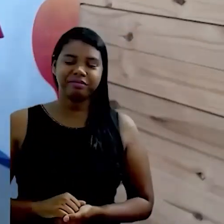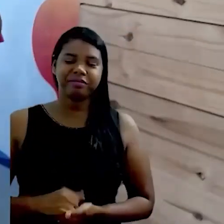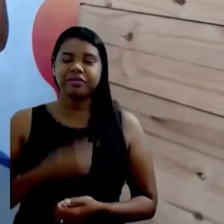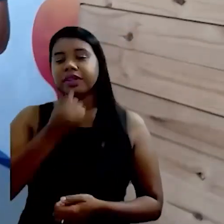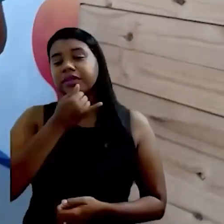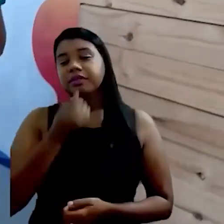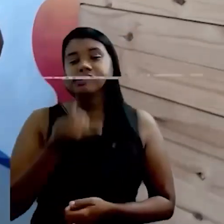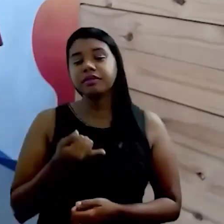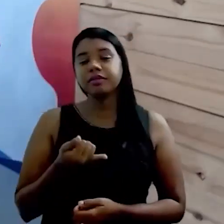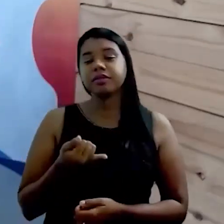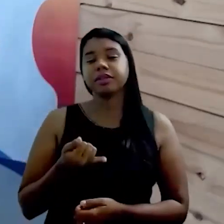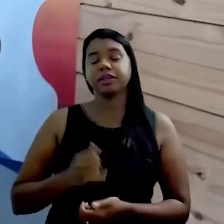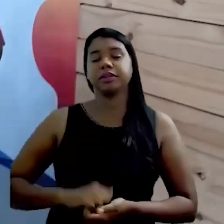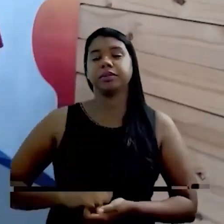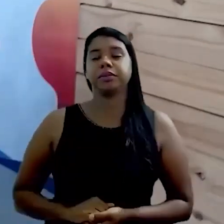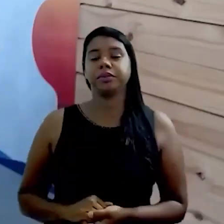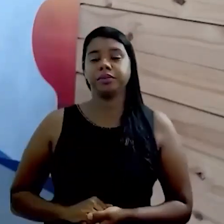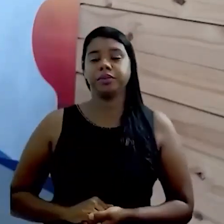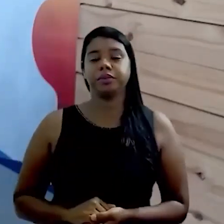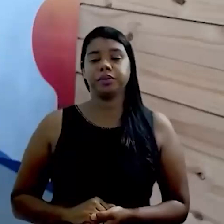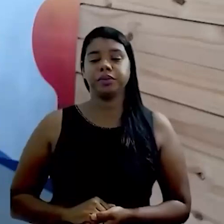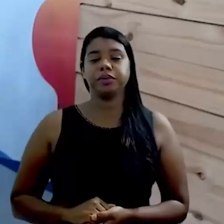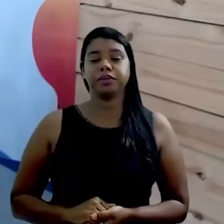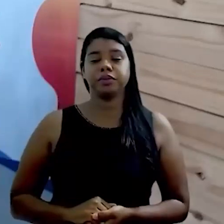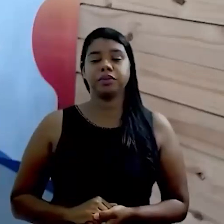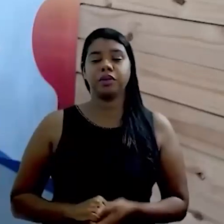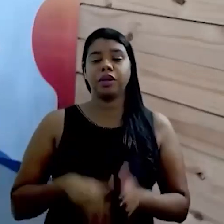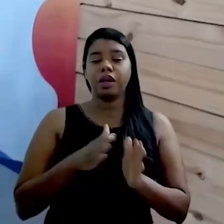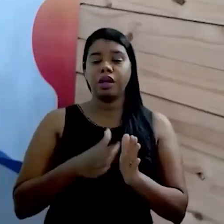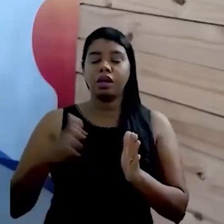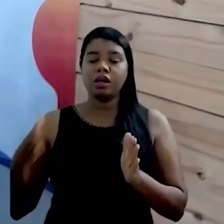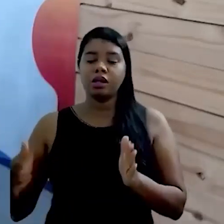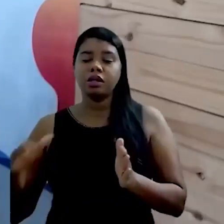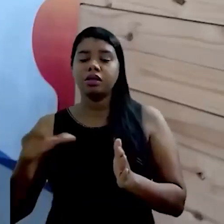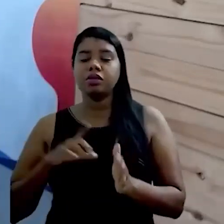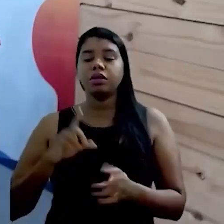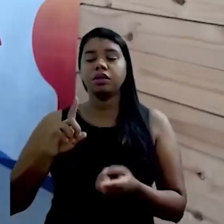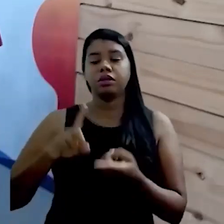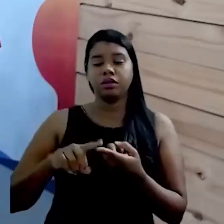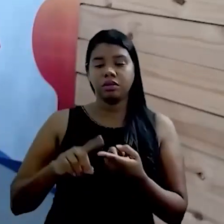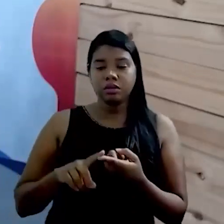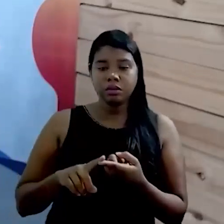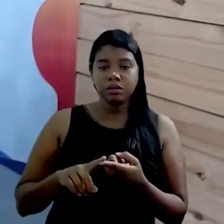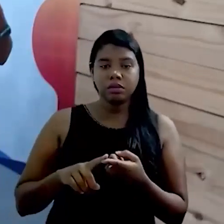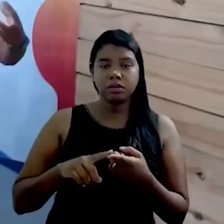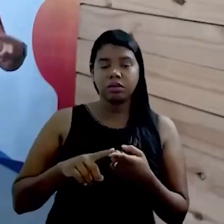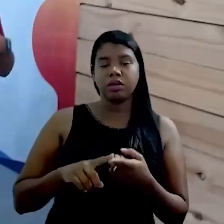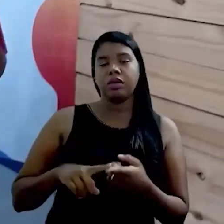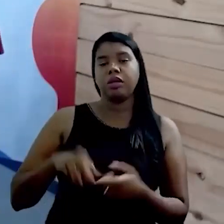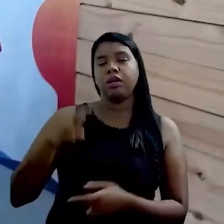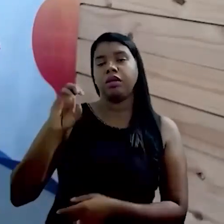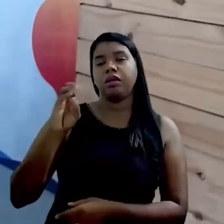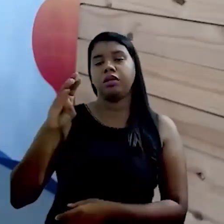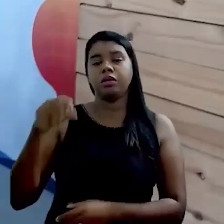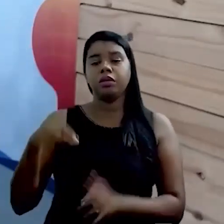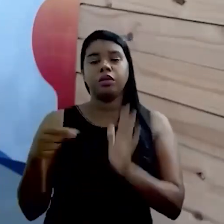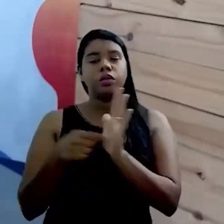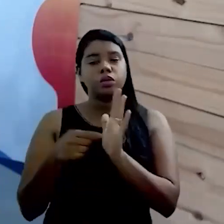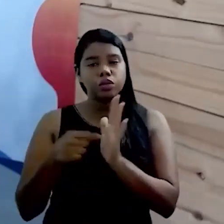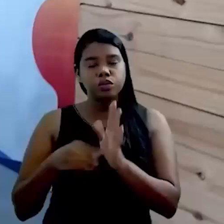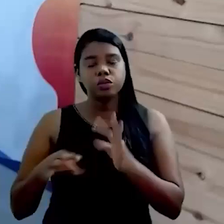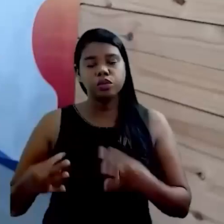olha, até certo pedaço ali daquele processo, a gente vai ter ali um robozinho, a gente vai ter um software ajudando a